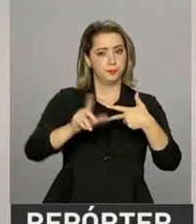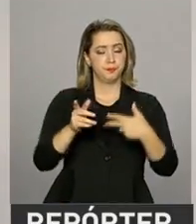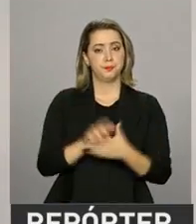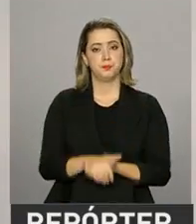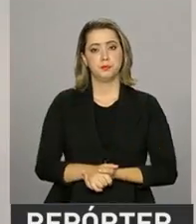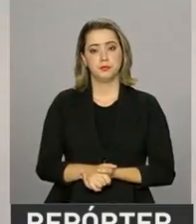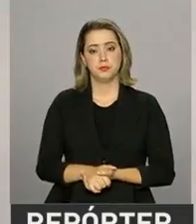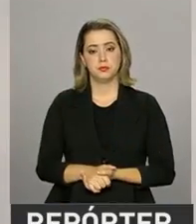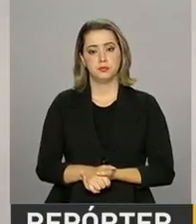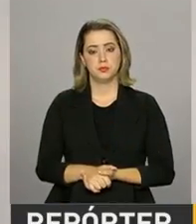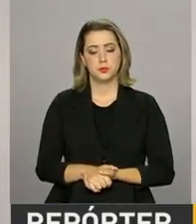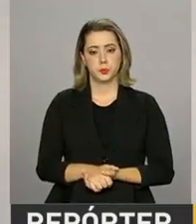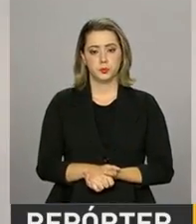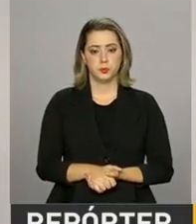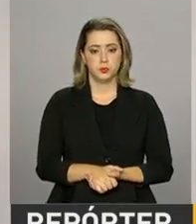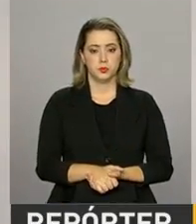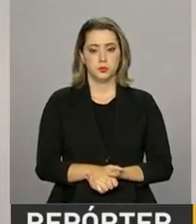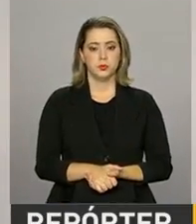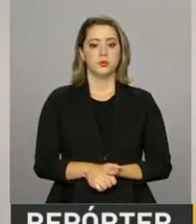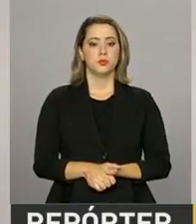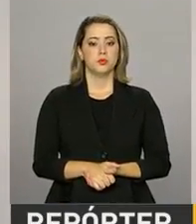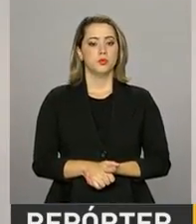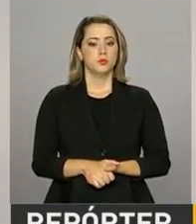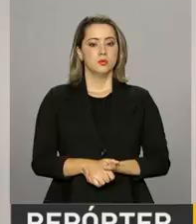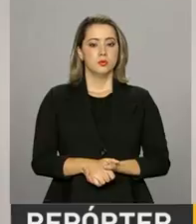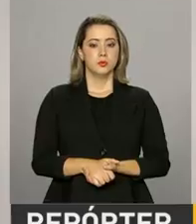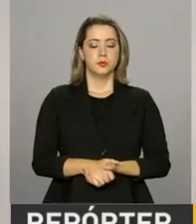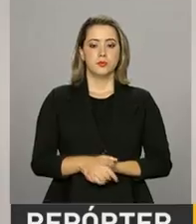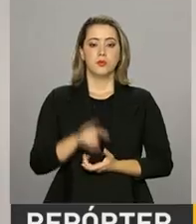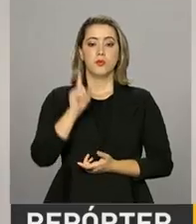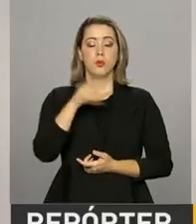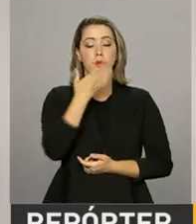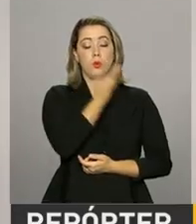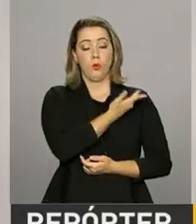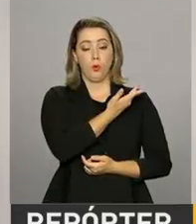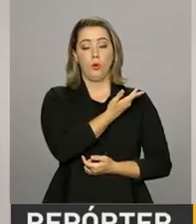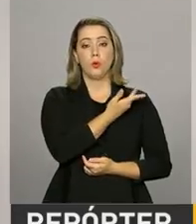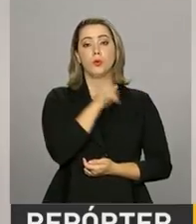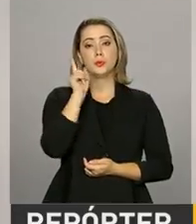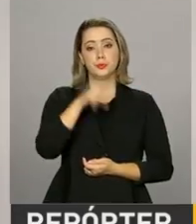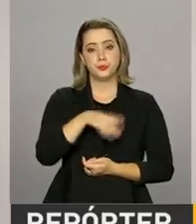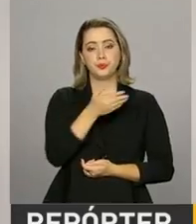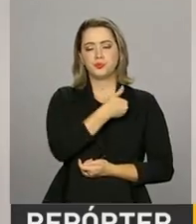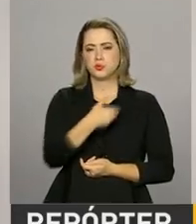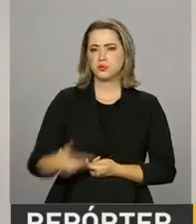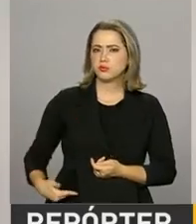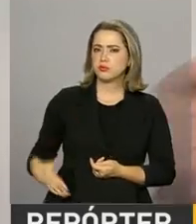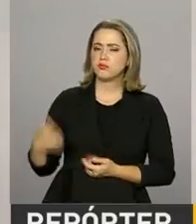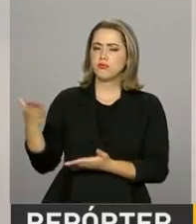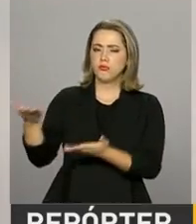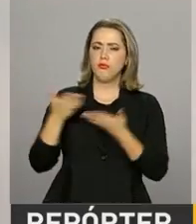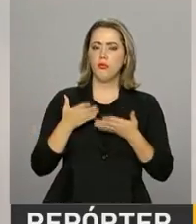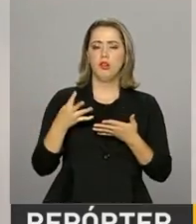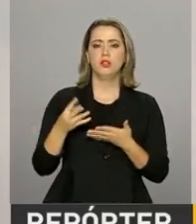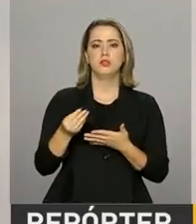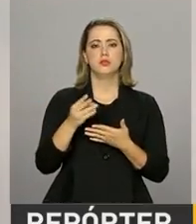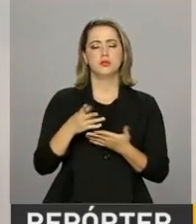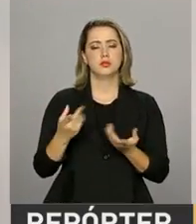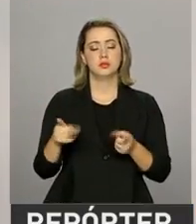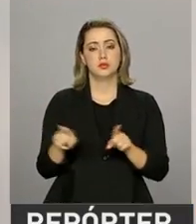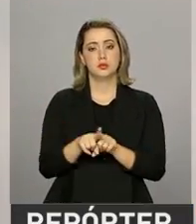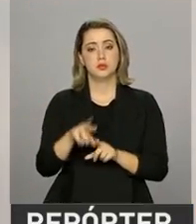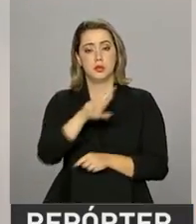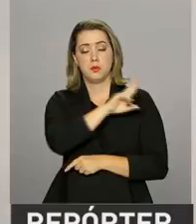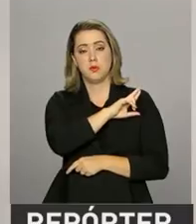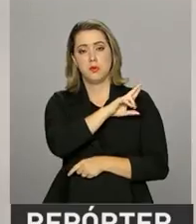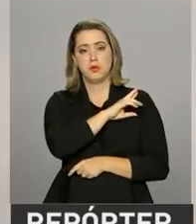é um governo que tem com muita ousadia coragem e sobretudo responsabilidade e